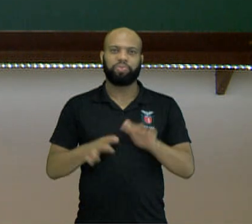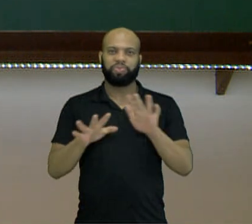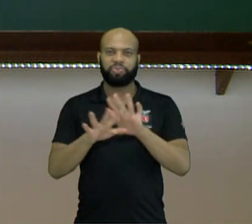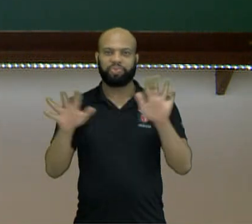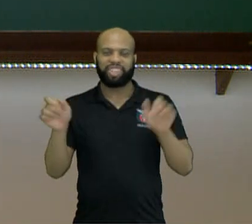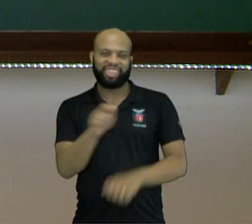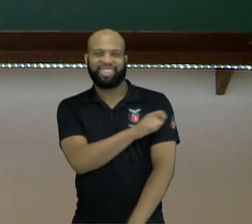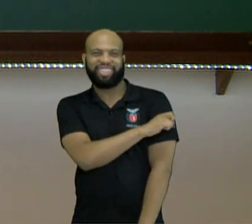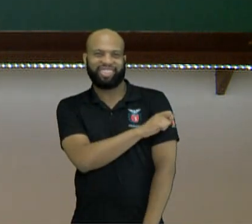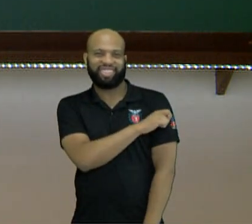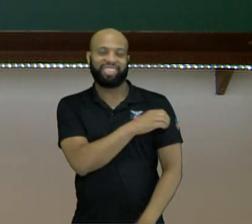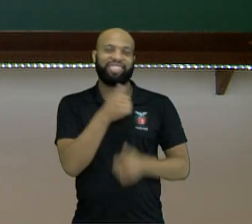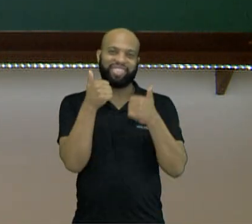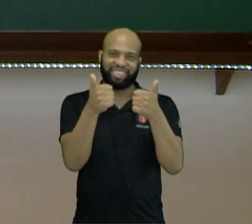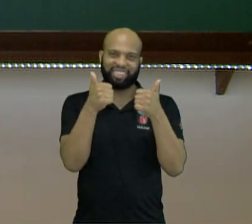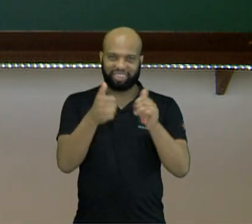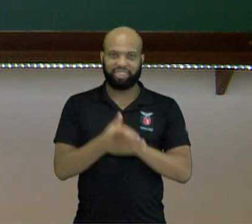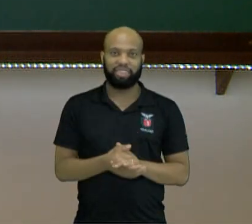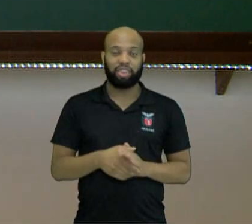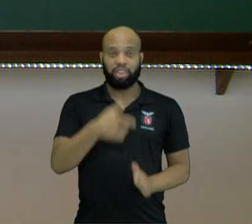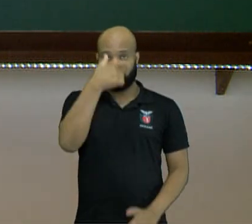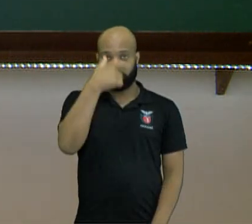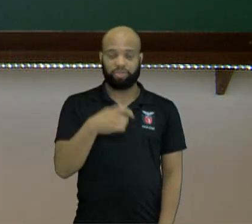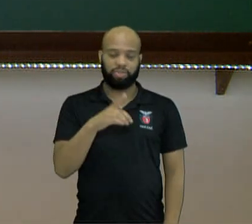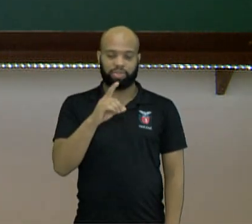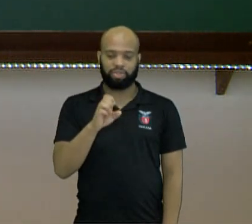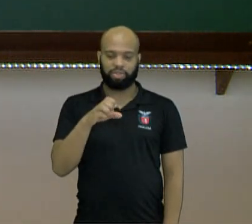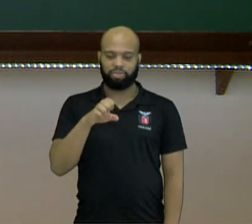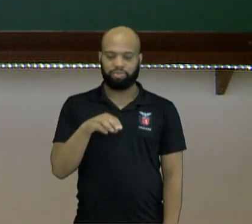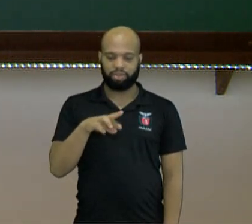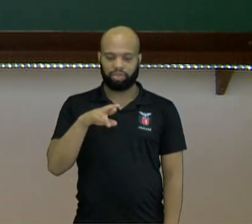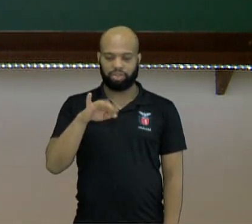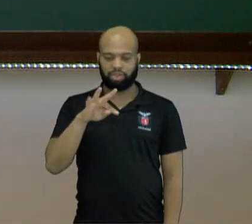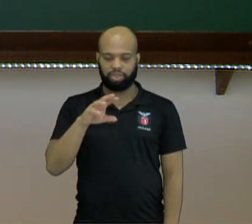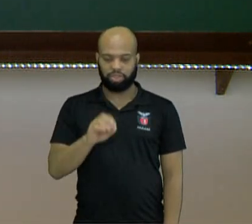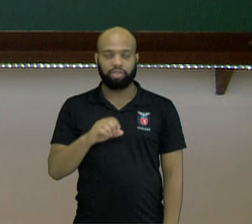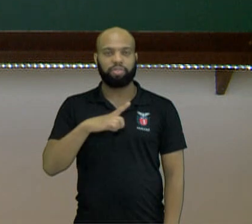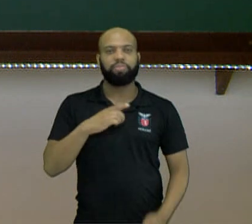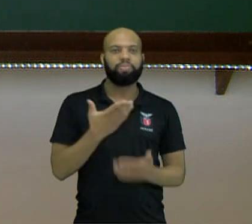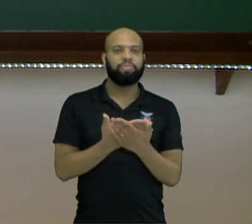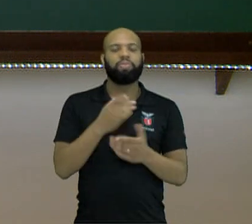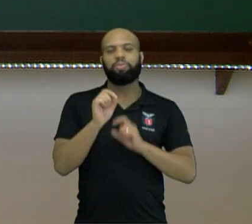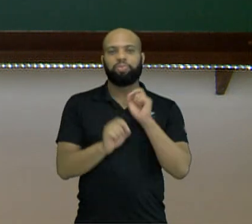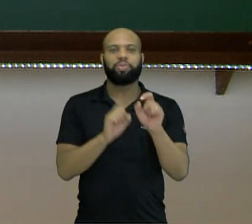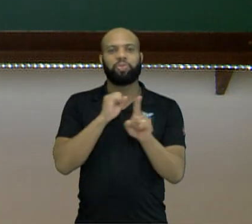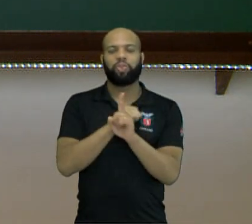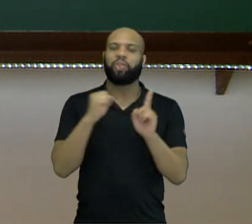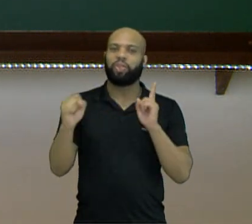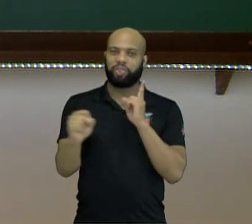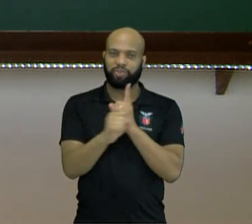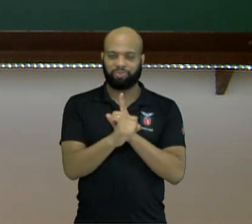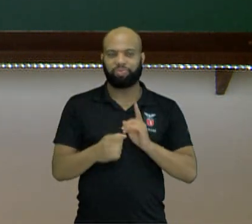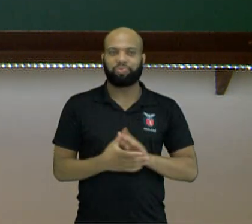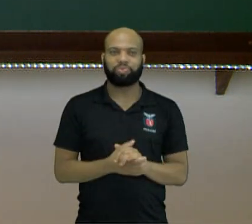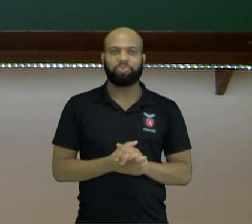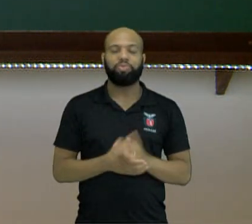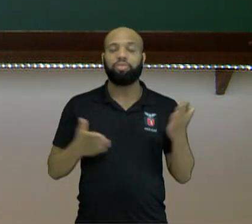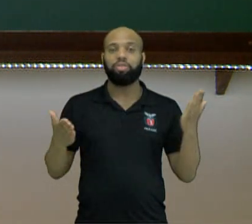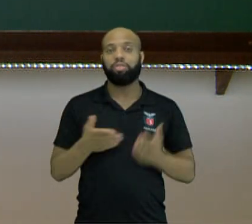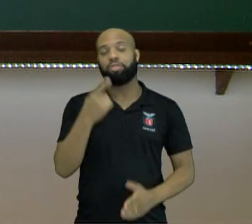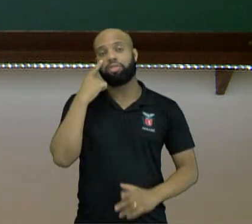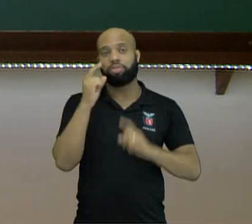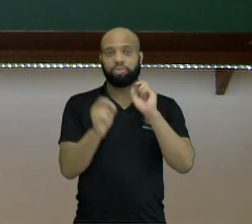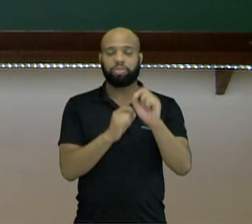Olá, estudantes, tudo bem? Professor Demétrio na área para mais uma aula de Sociologia. Vamos ver hoje